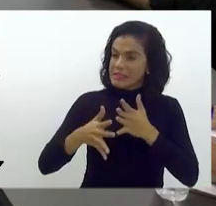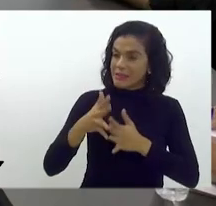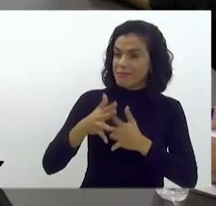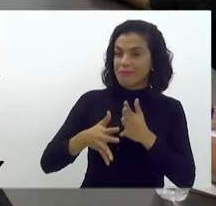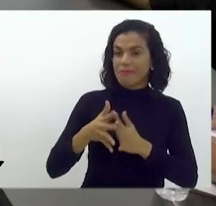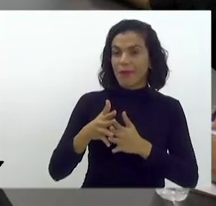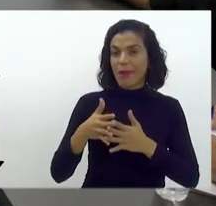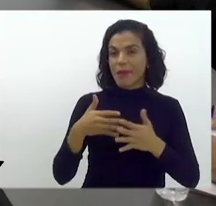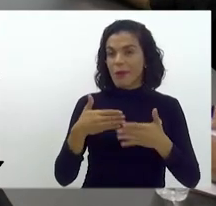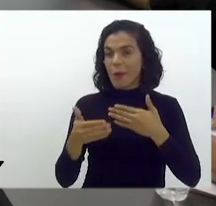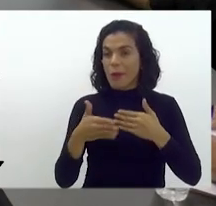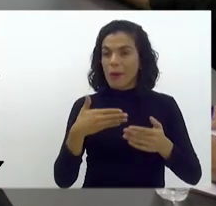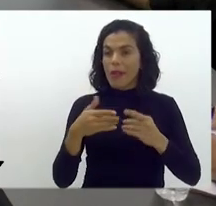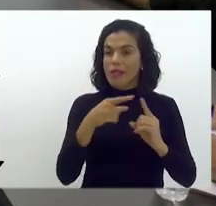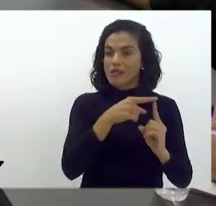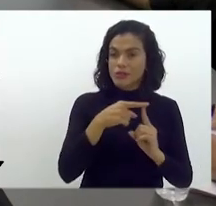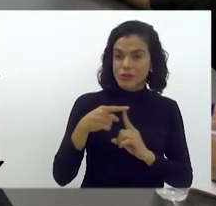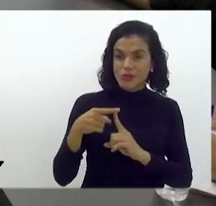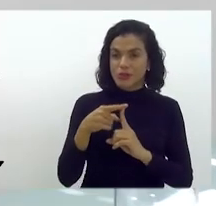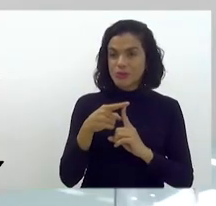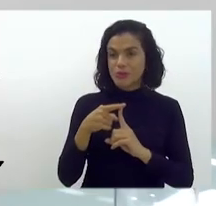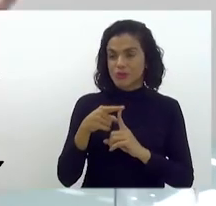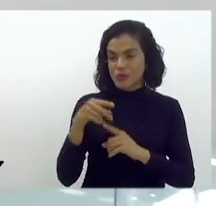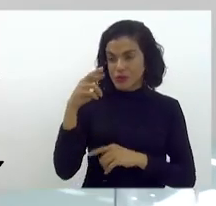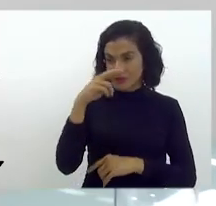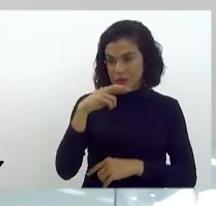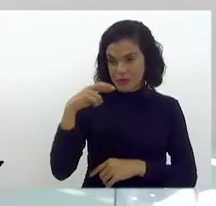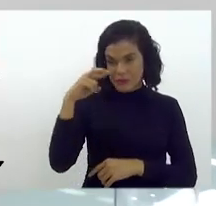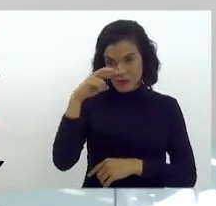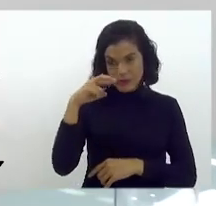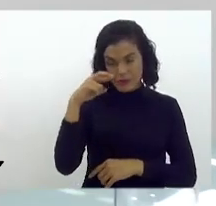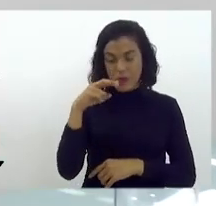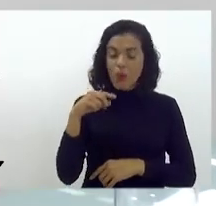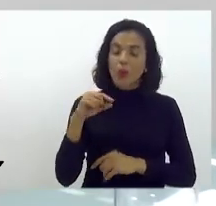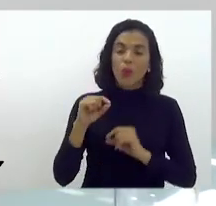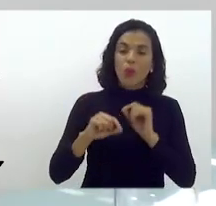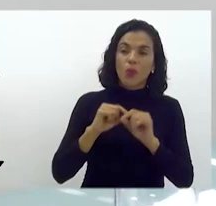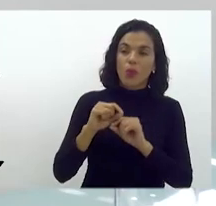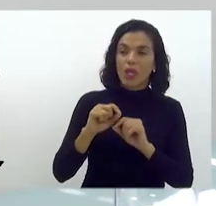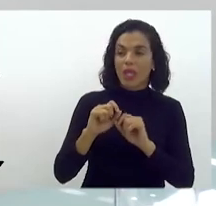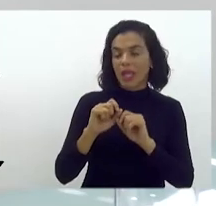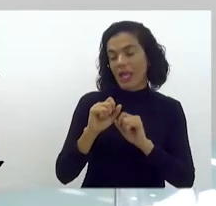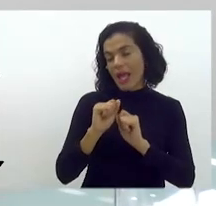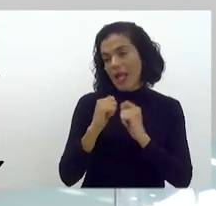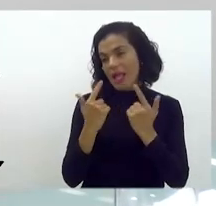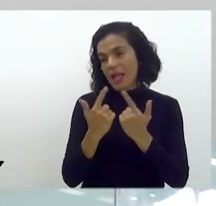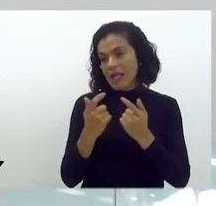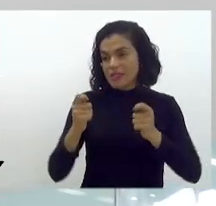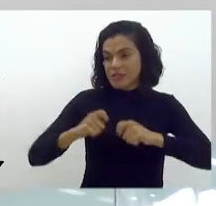tipo de investigação no mundo virtual então o que que essa casa pode fazer para ajudar